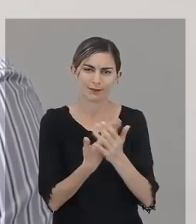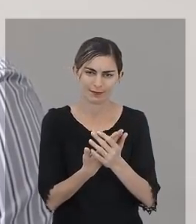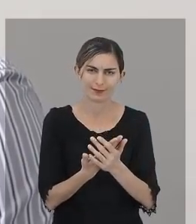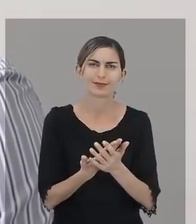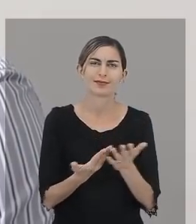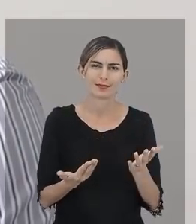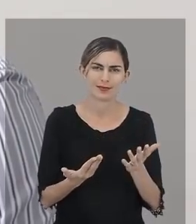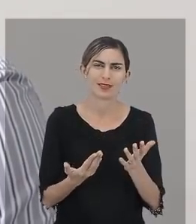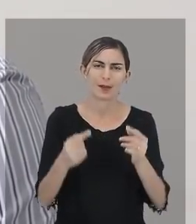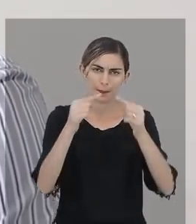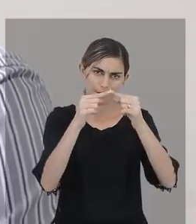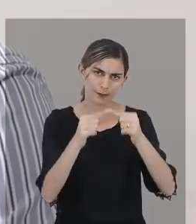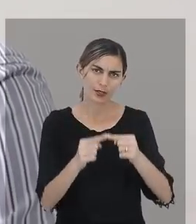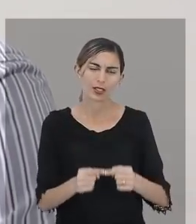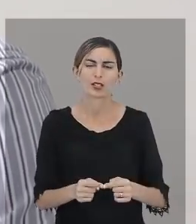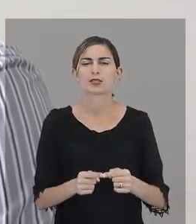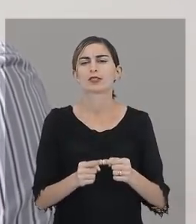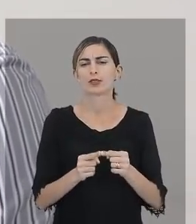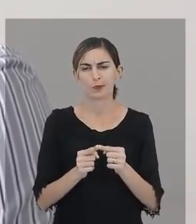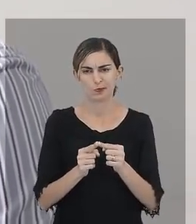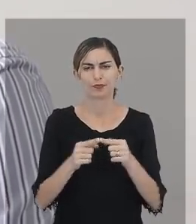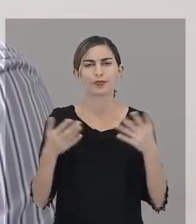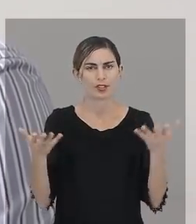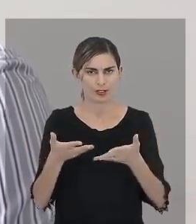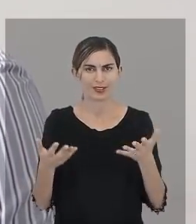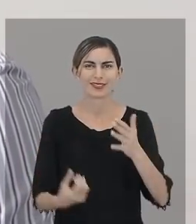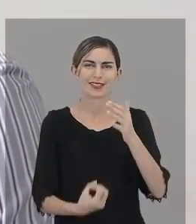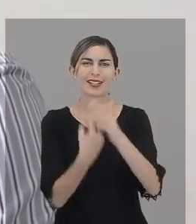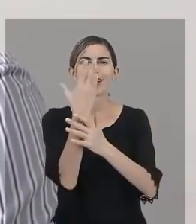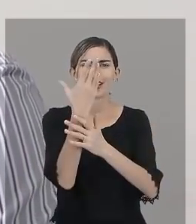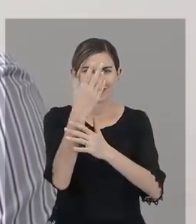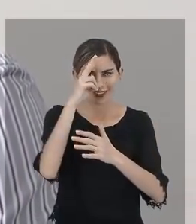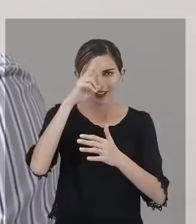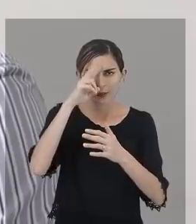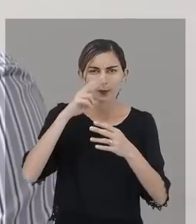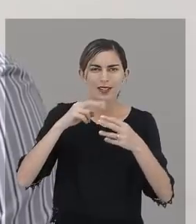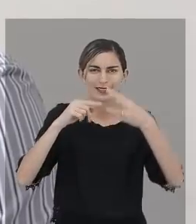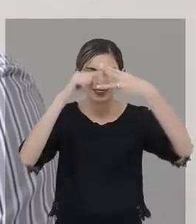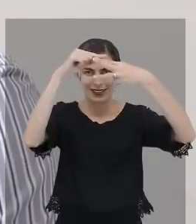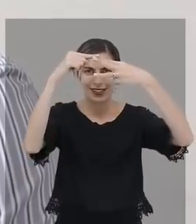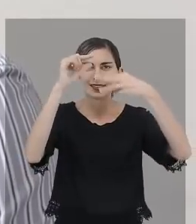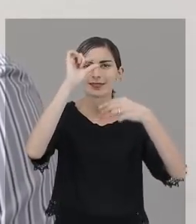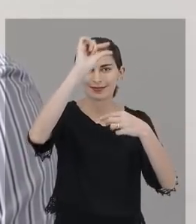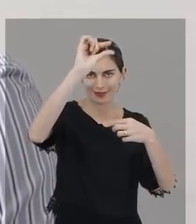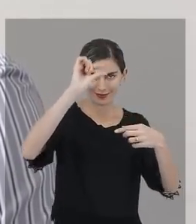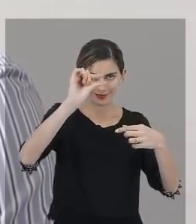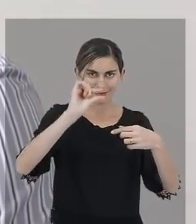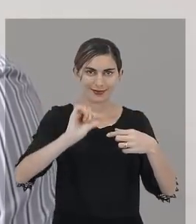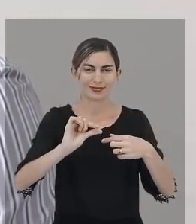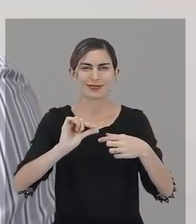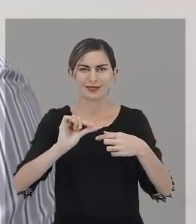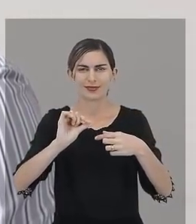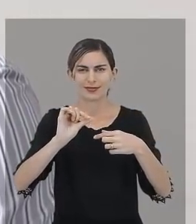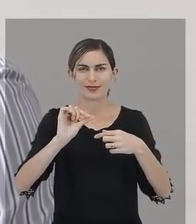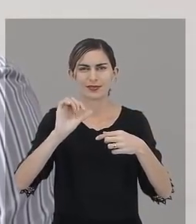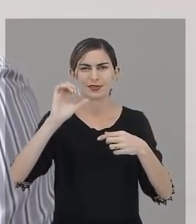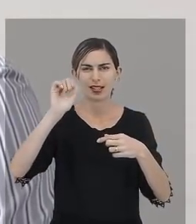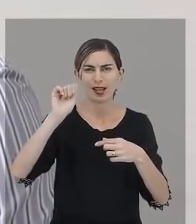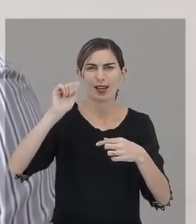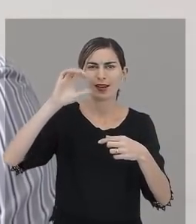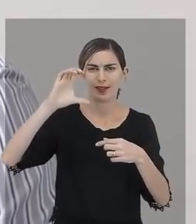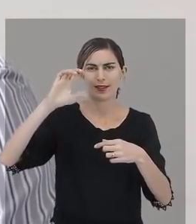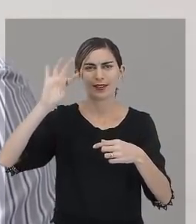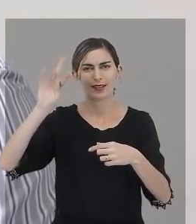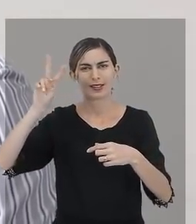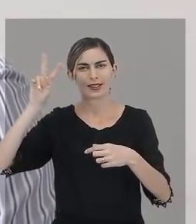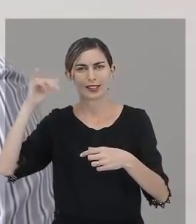faça essa modificação. A gente criou na aula anterior 3 botões, certo? Na classe Activity, e a